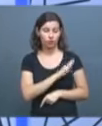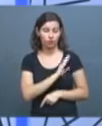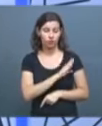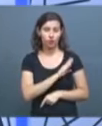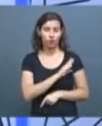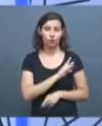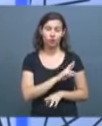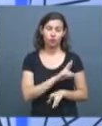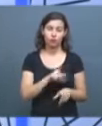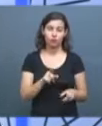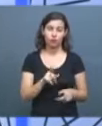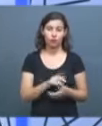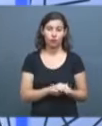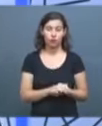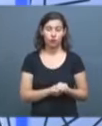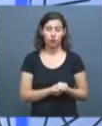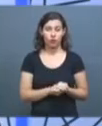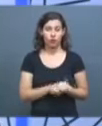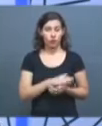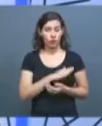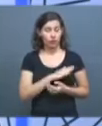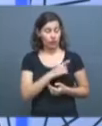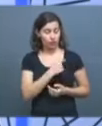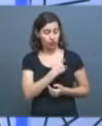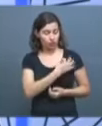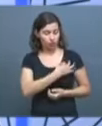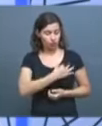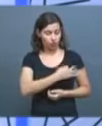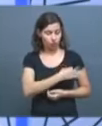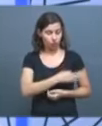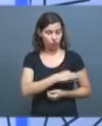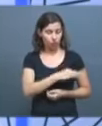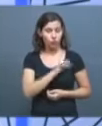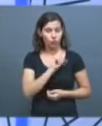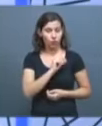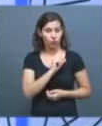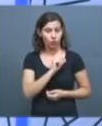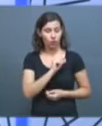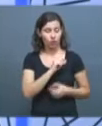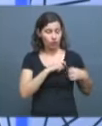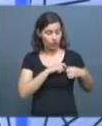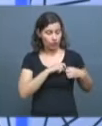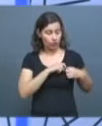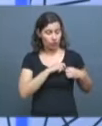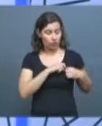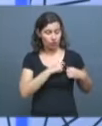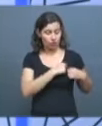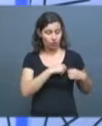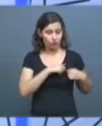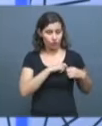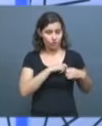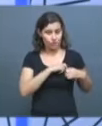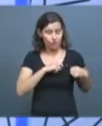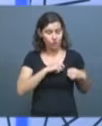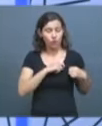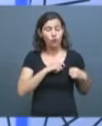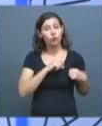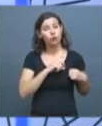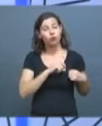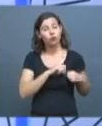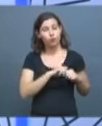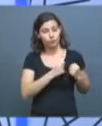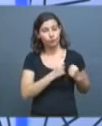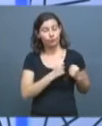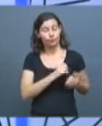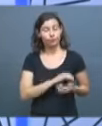aterosclerose, né, nas artérias do coração, que é quando ele faz uma fissura na artéria do coração e tem um infarto por dissecção espontânea da artéria do